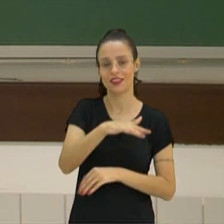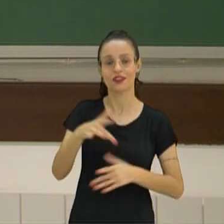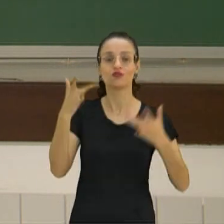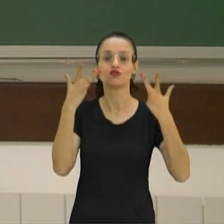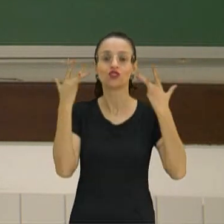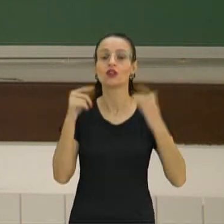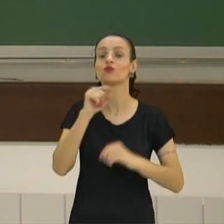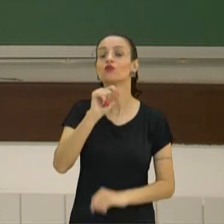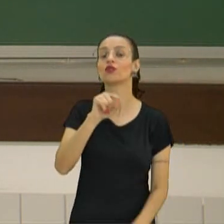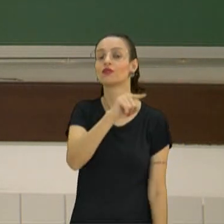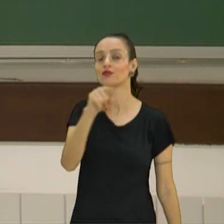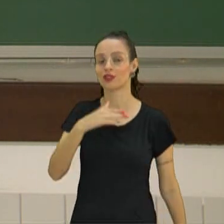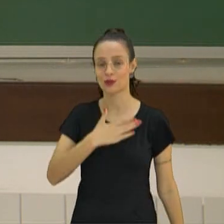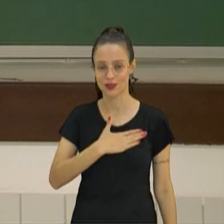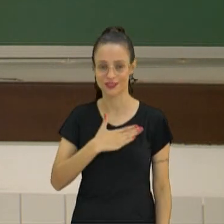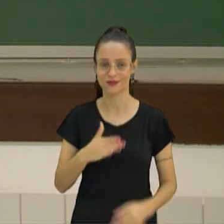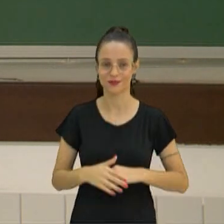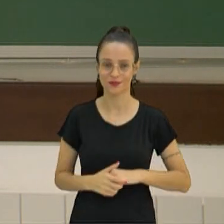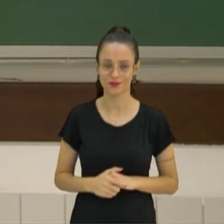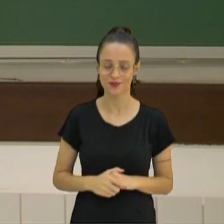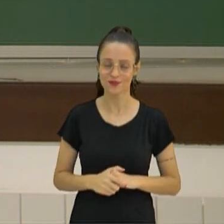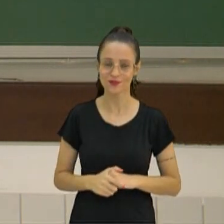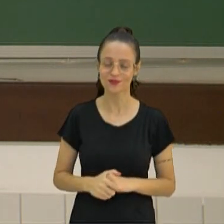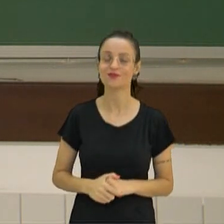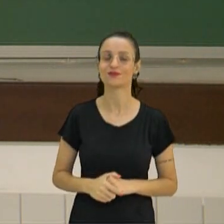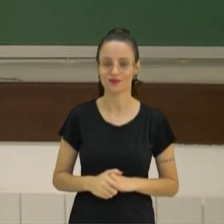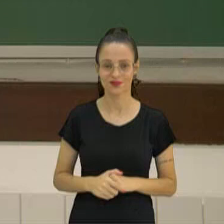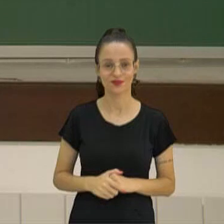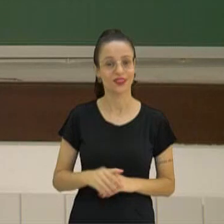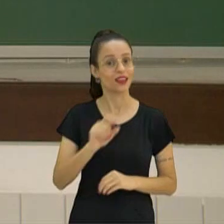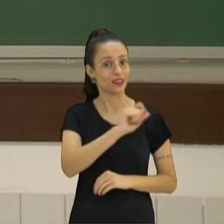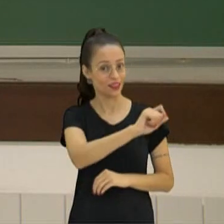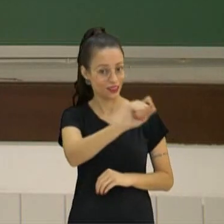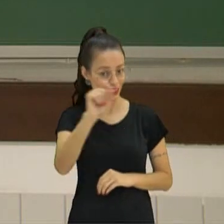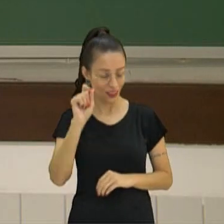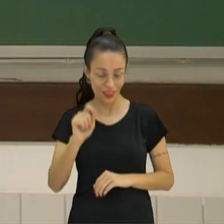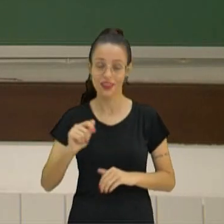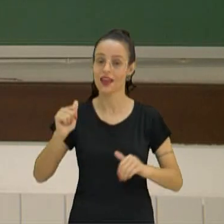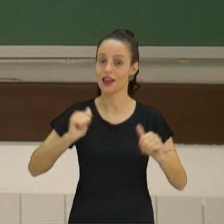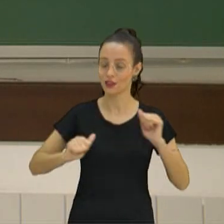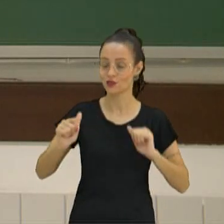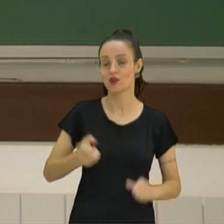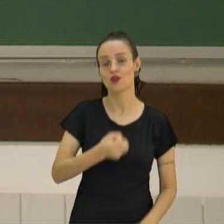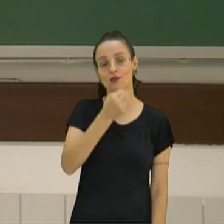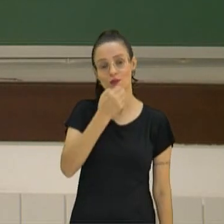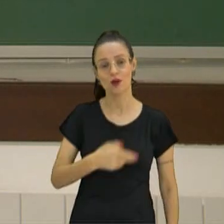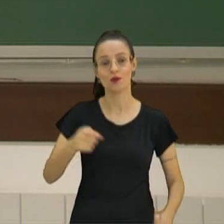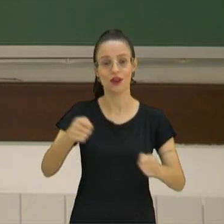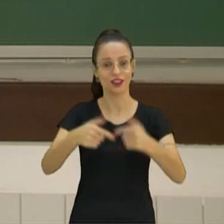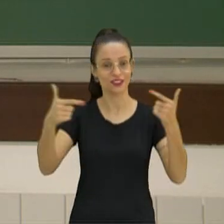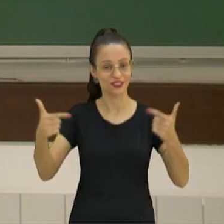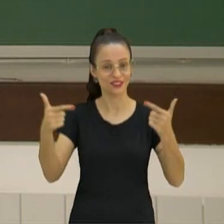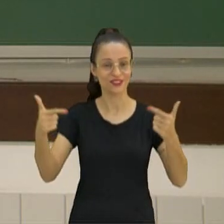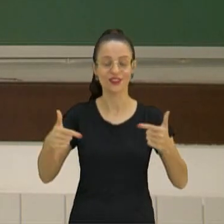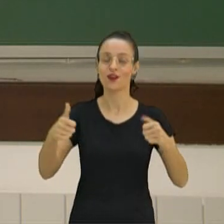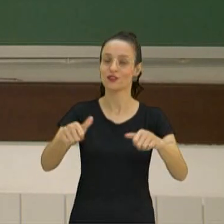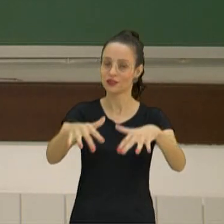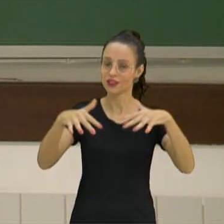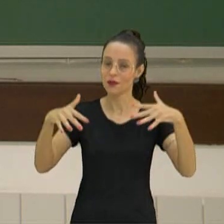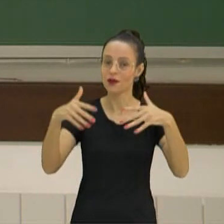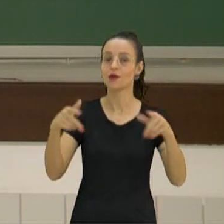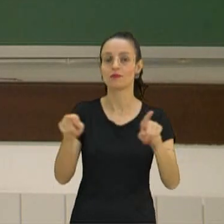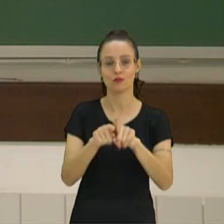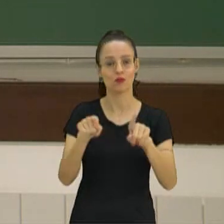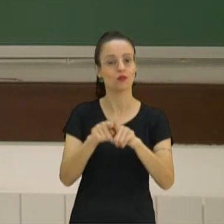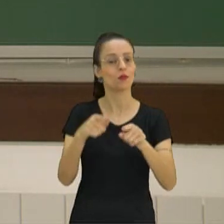que você gosta de fazer? E aqueles que são atores, né? Boa sorte aí no palco, né? É também